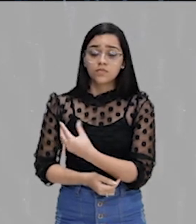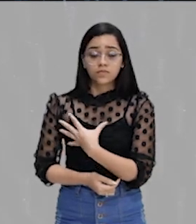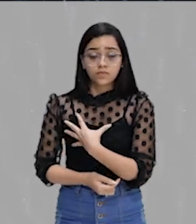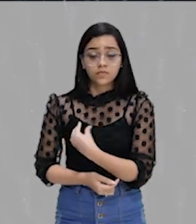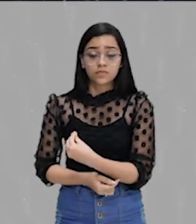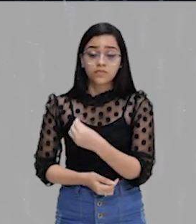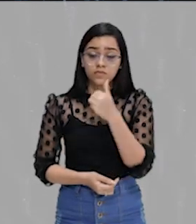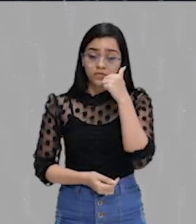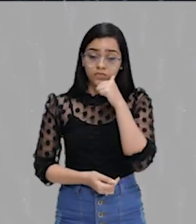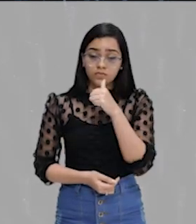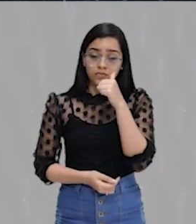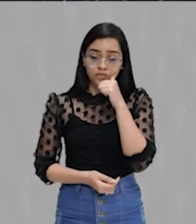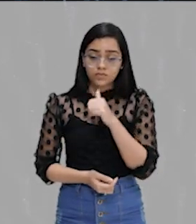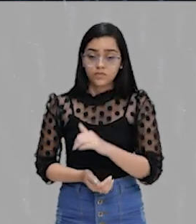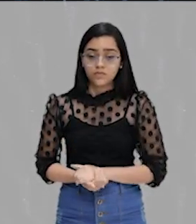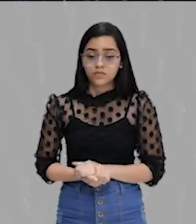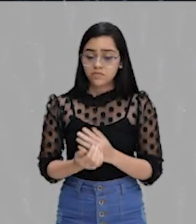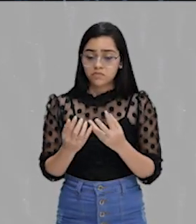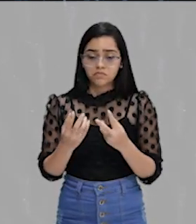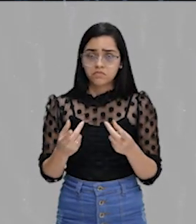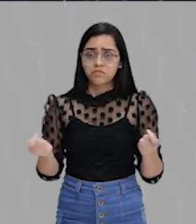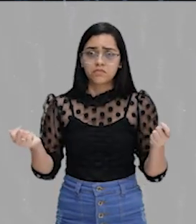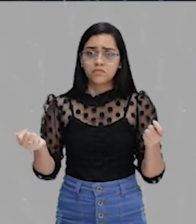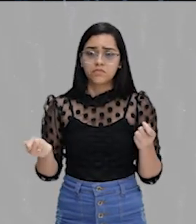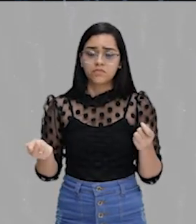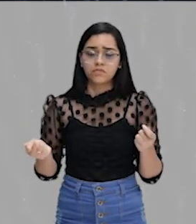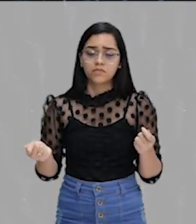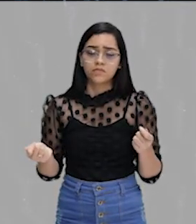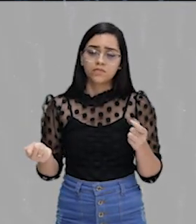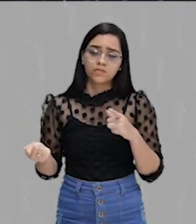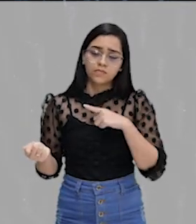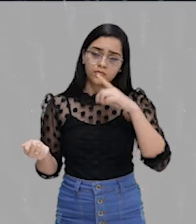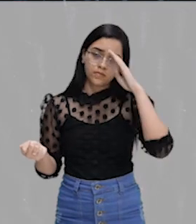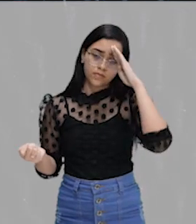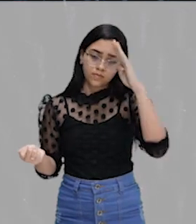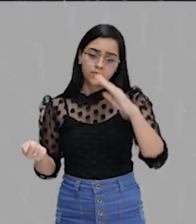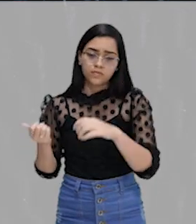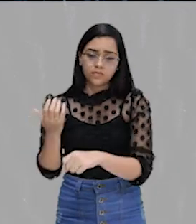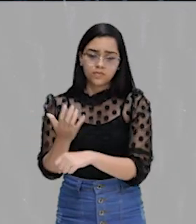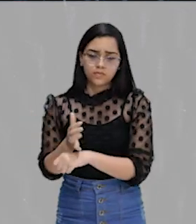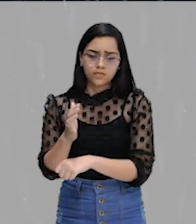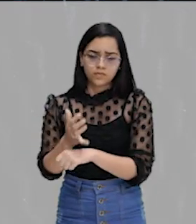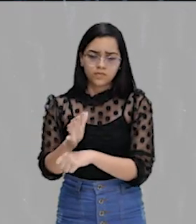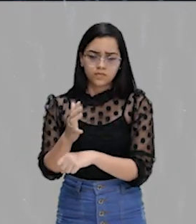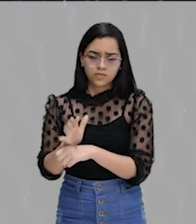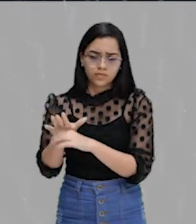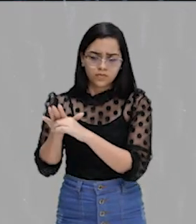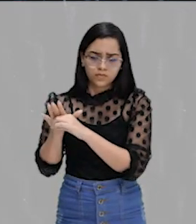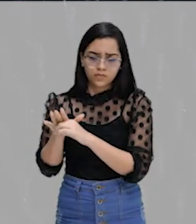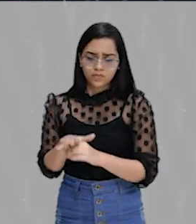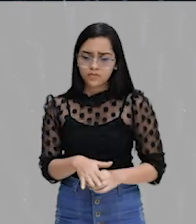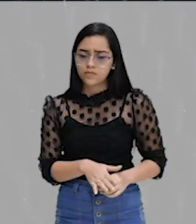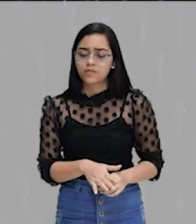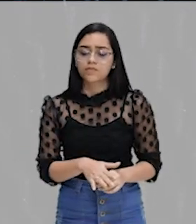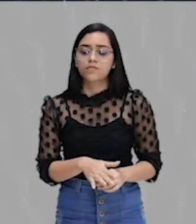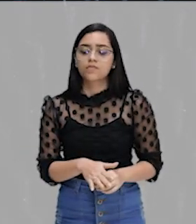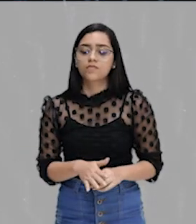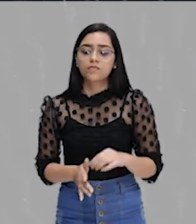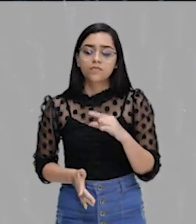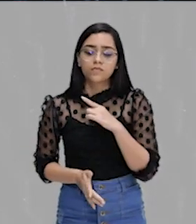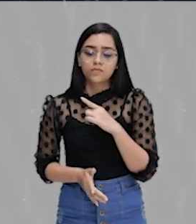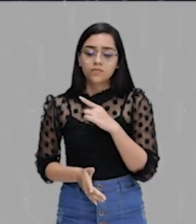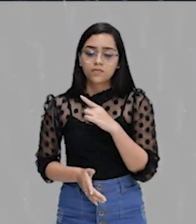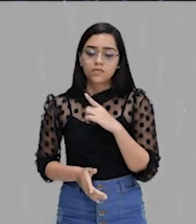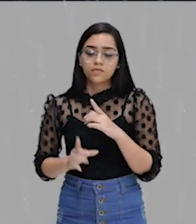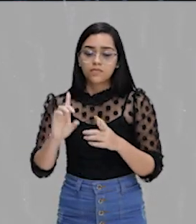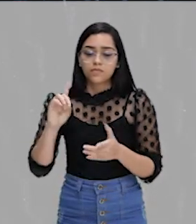filhos dessas mulheres desapareceram, que é uma das principais práticas de repressão dessas